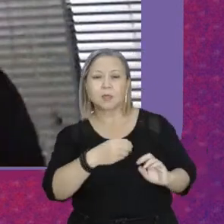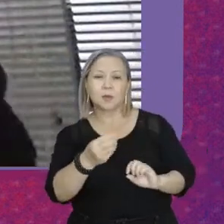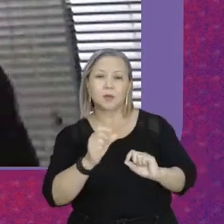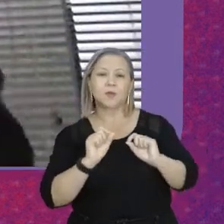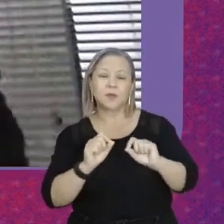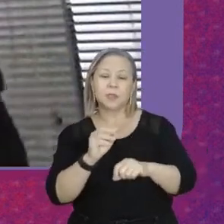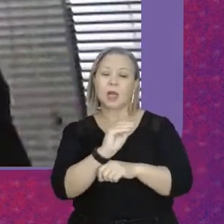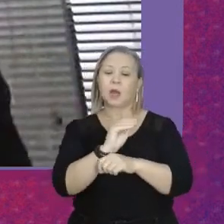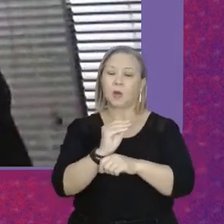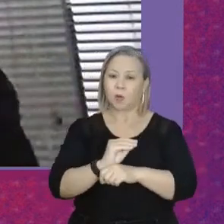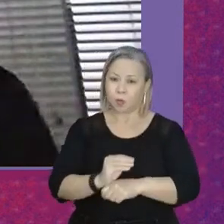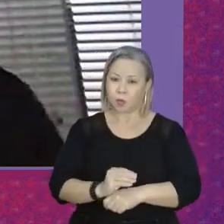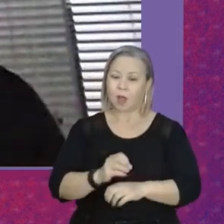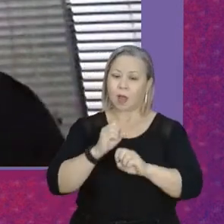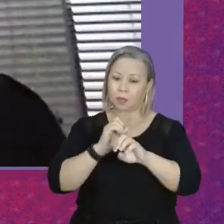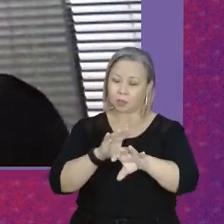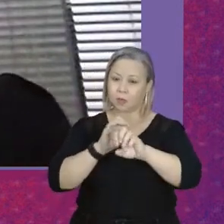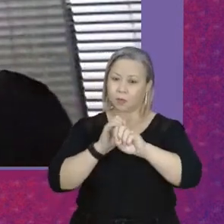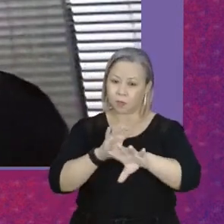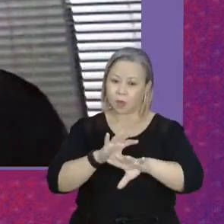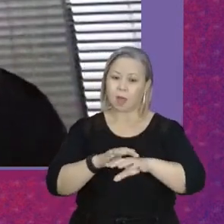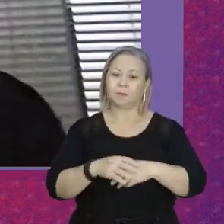sendo cuidados, educados,